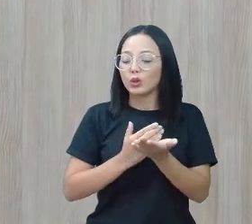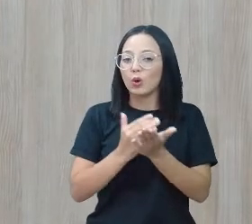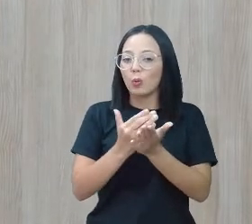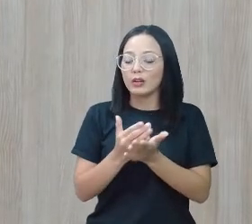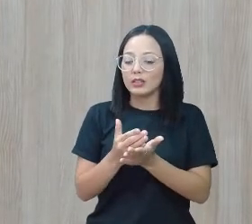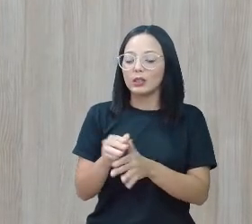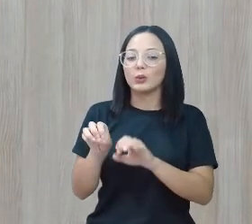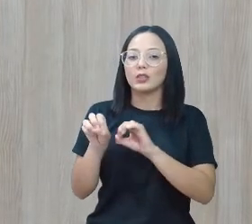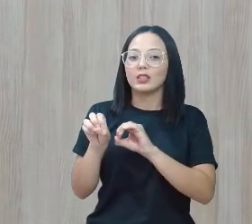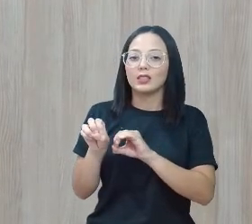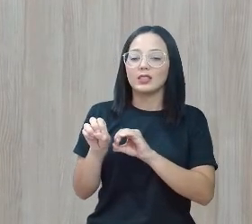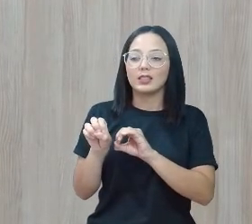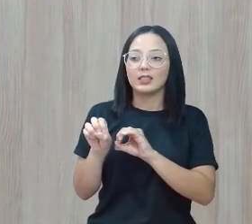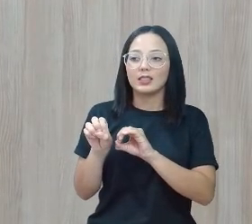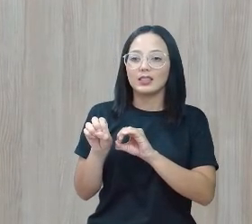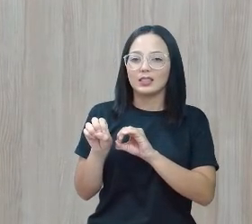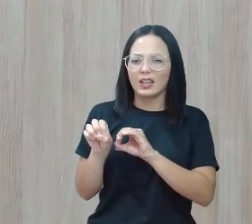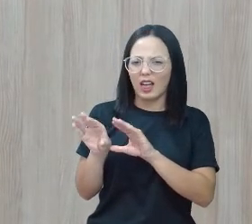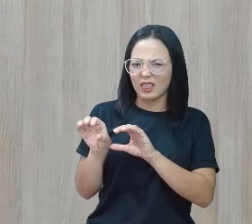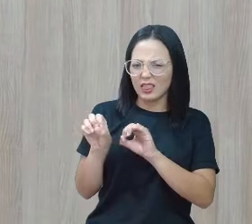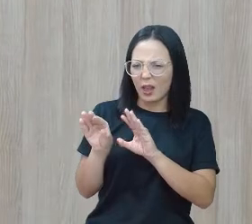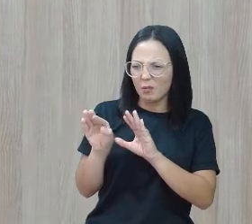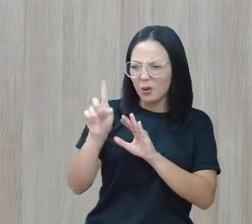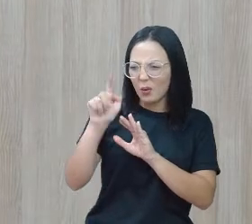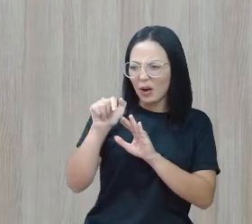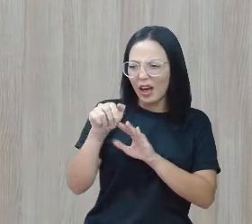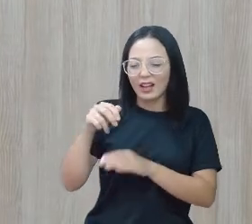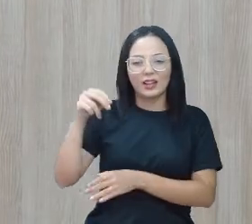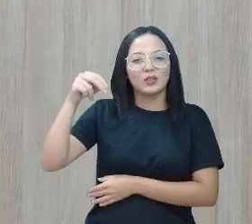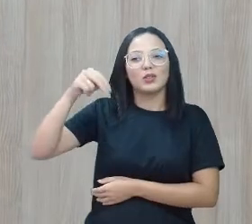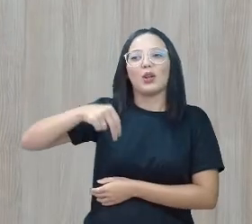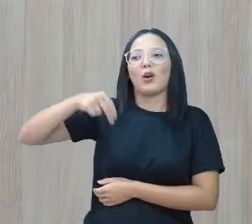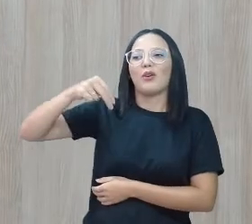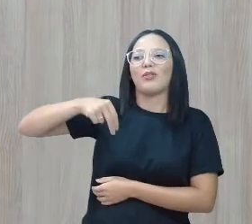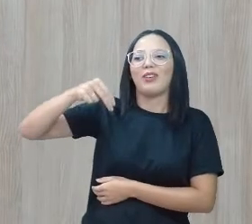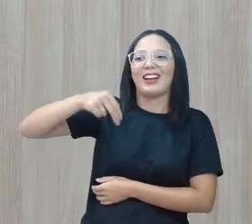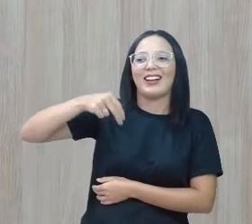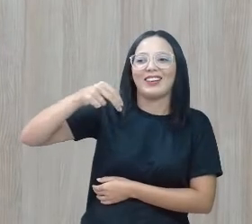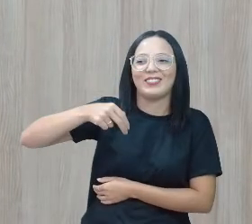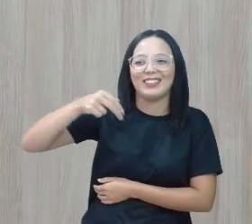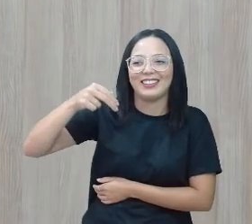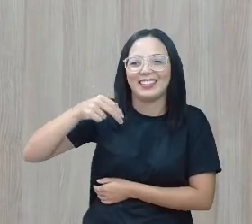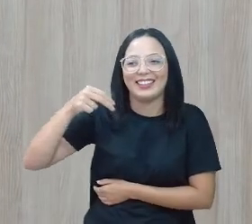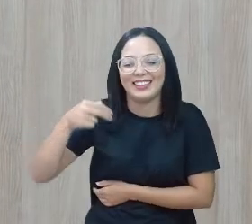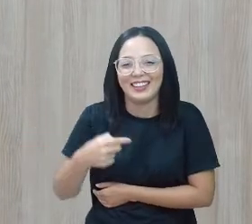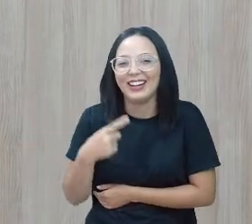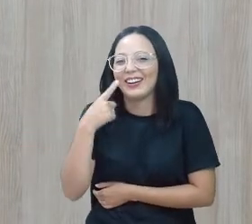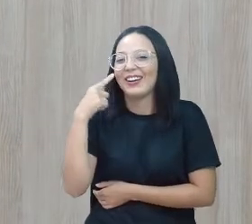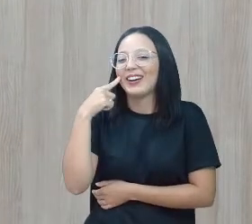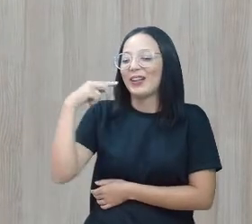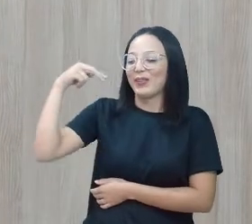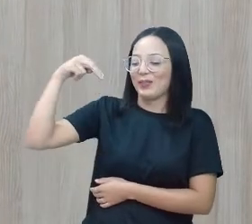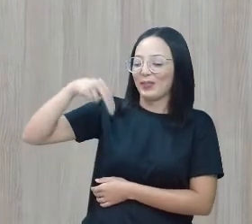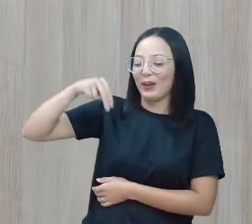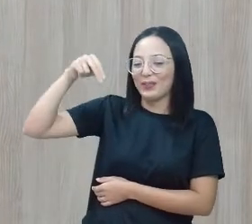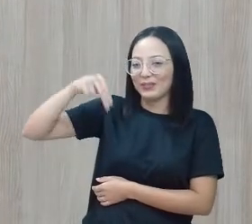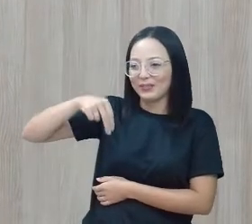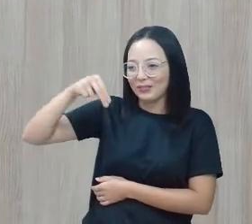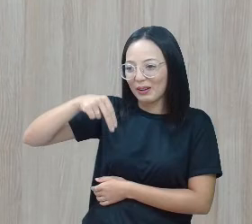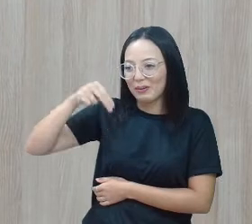Setembro Azul. Setembro não, pessoal, novembro. Tem que corrigir isso aí, não